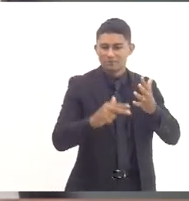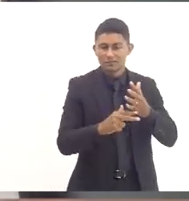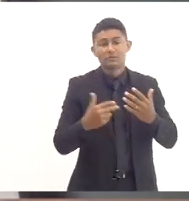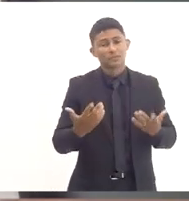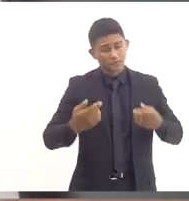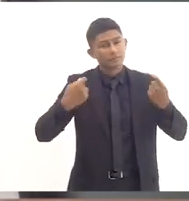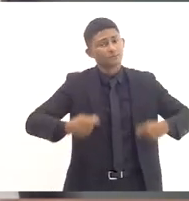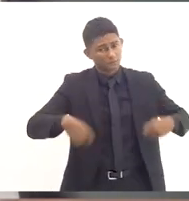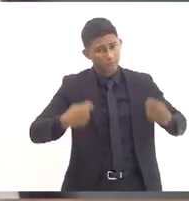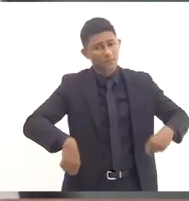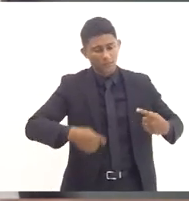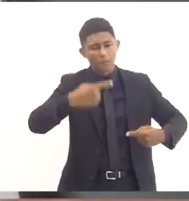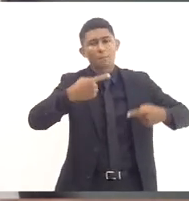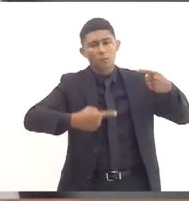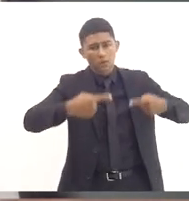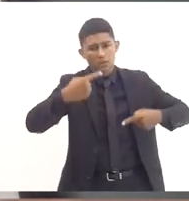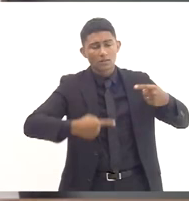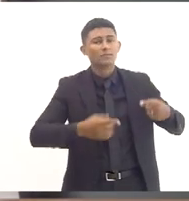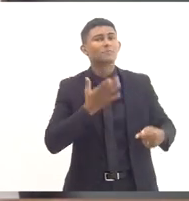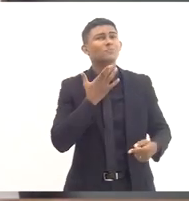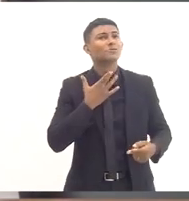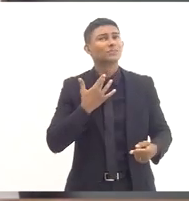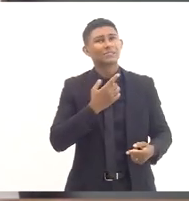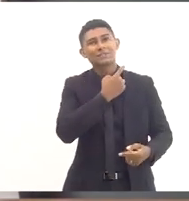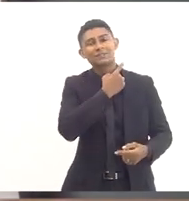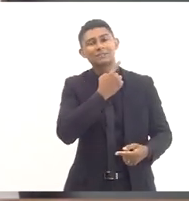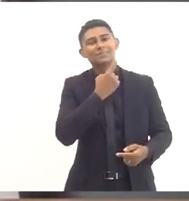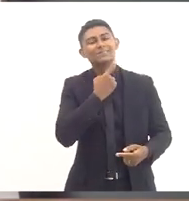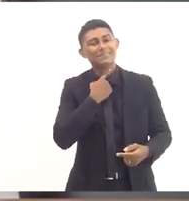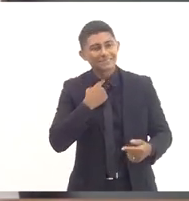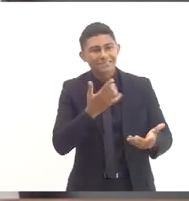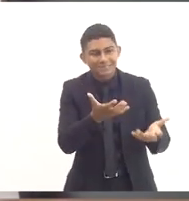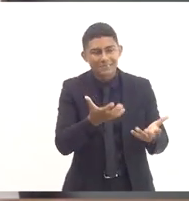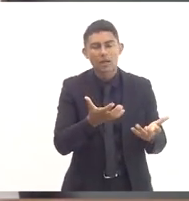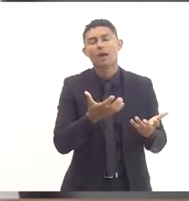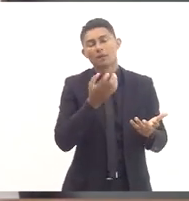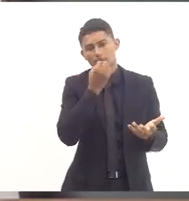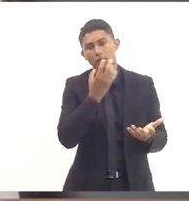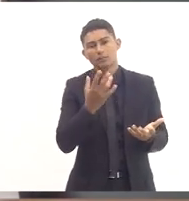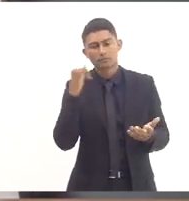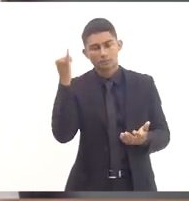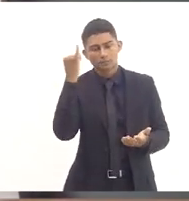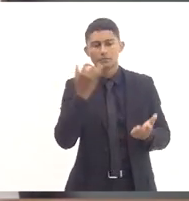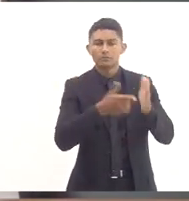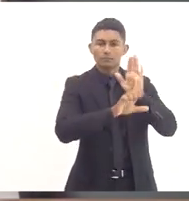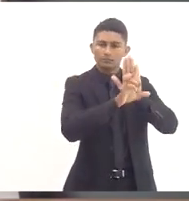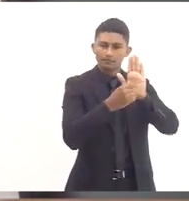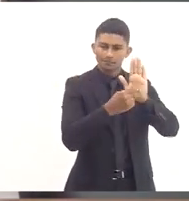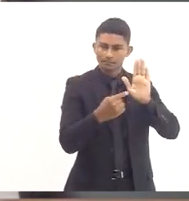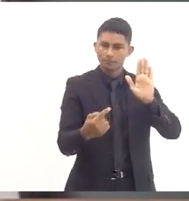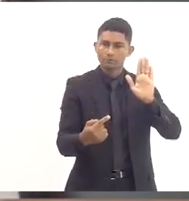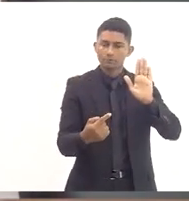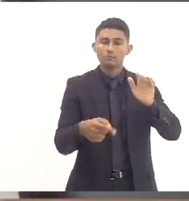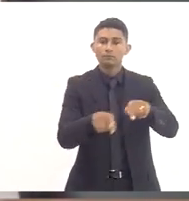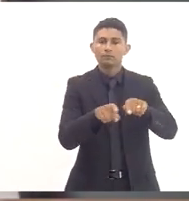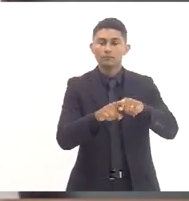haja vontade política para fazer Deputado e não só em termos de legislação mas também principalmente do executivo